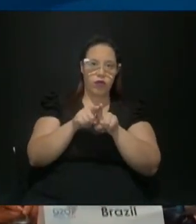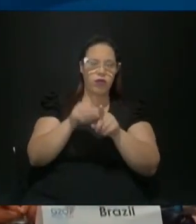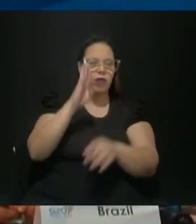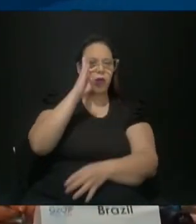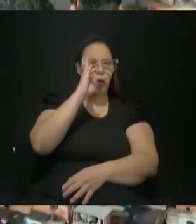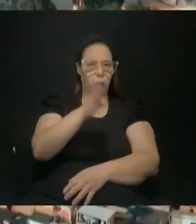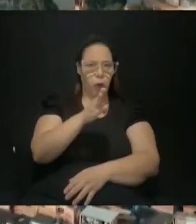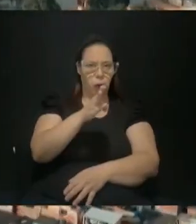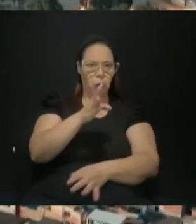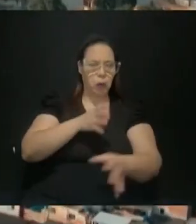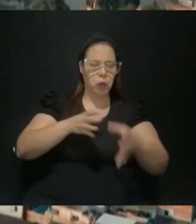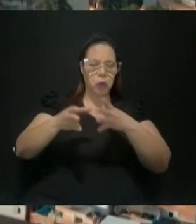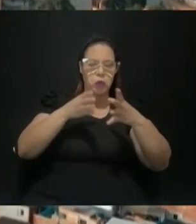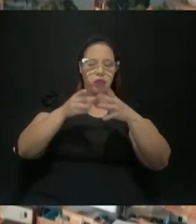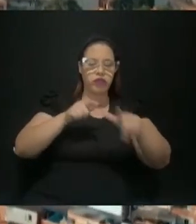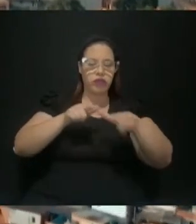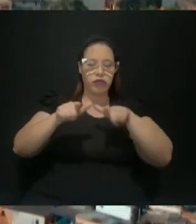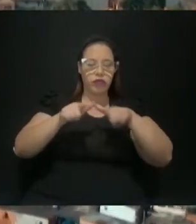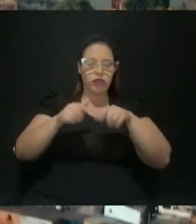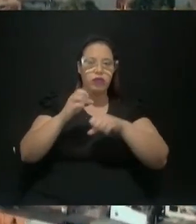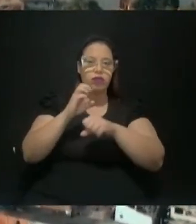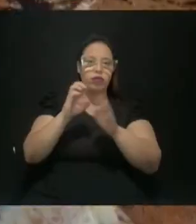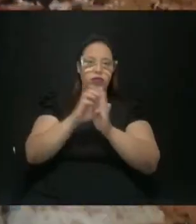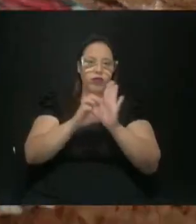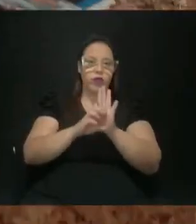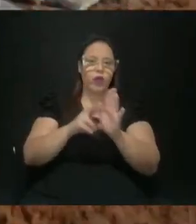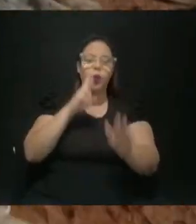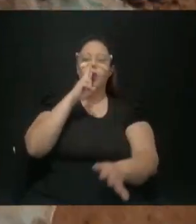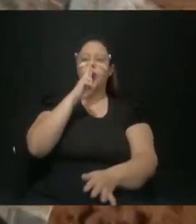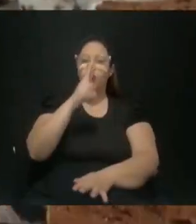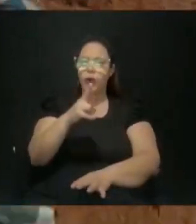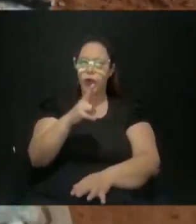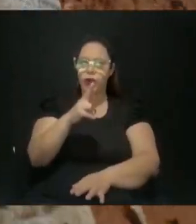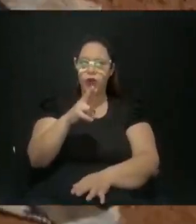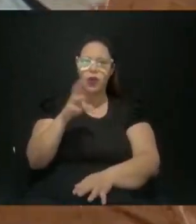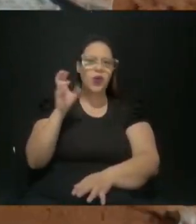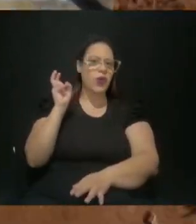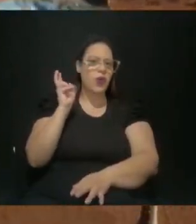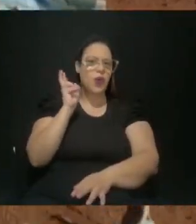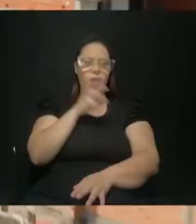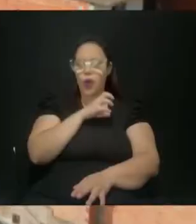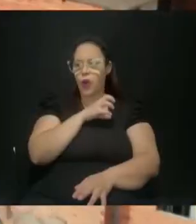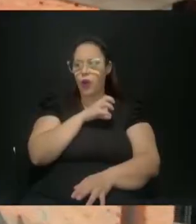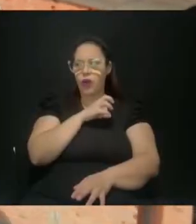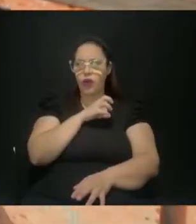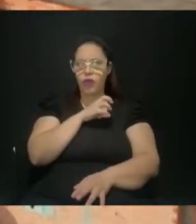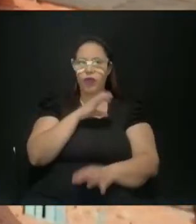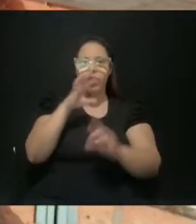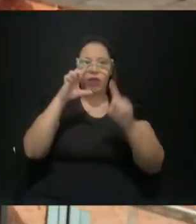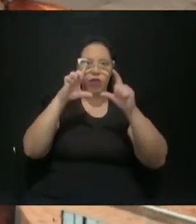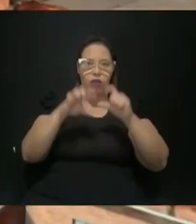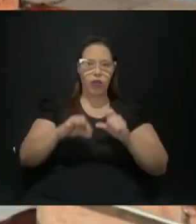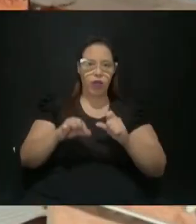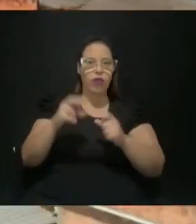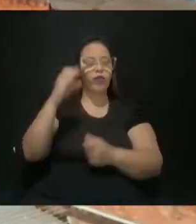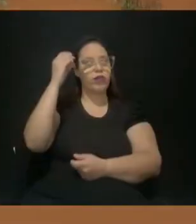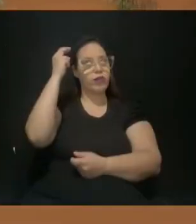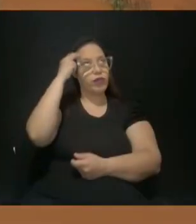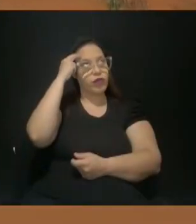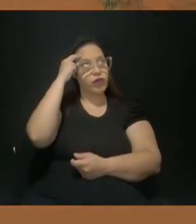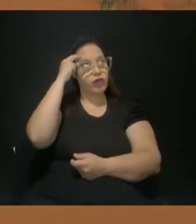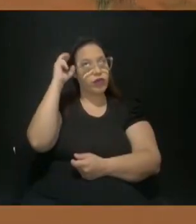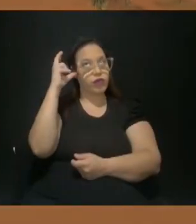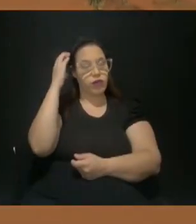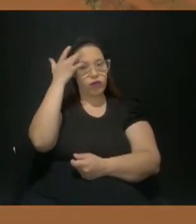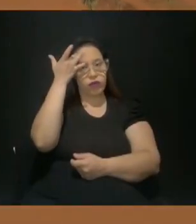capacitação e treinamento de equipes de resposta a emergências, assim como na redução e conscientização da população sobre o